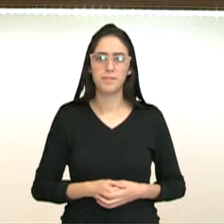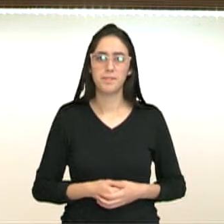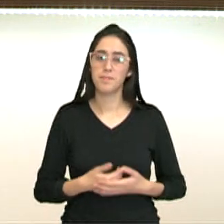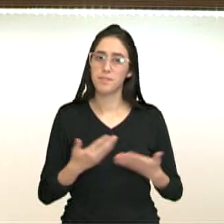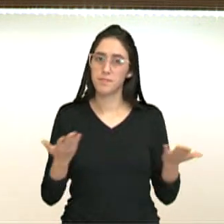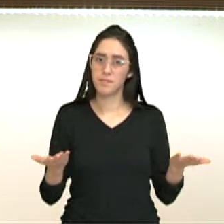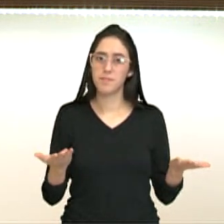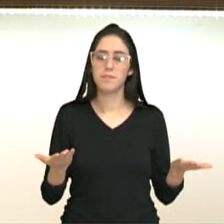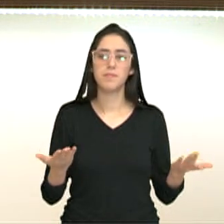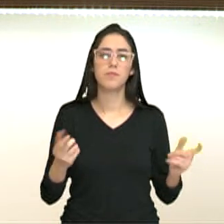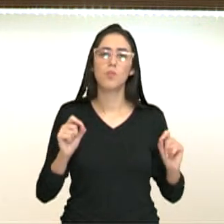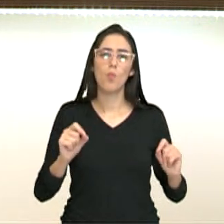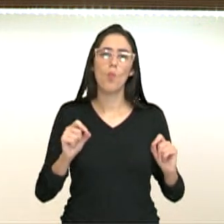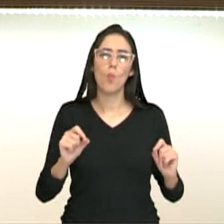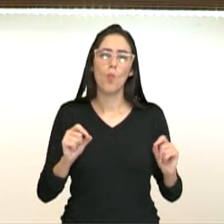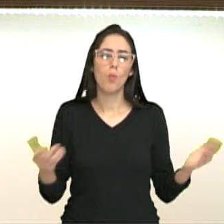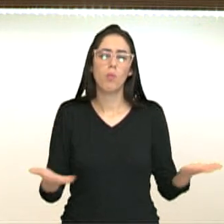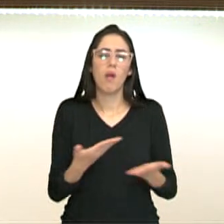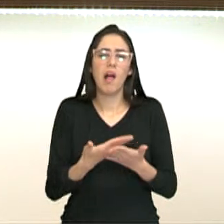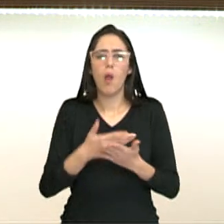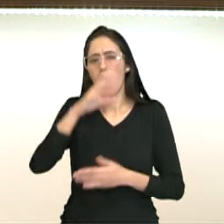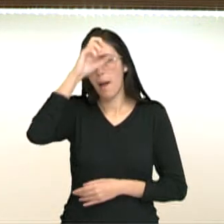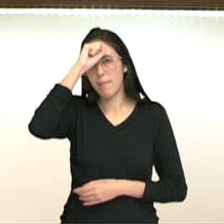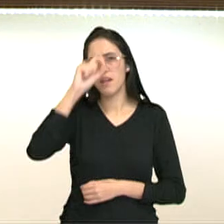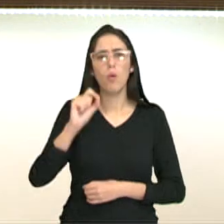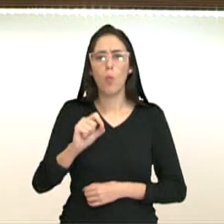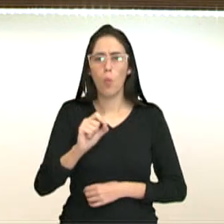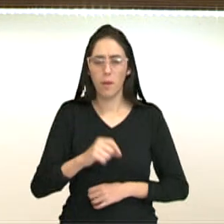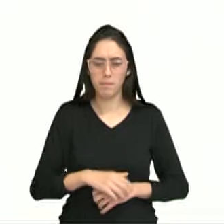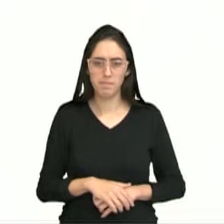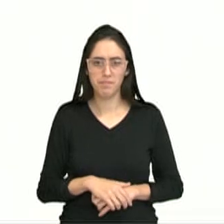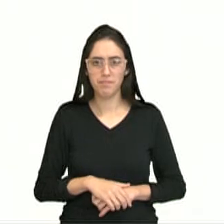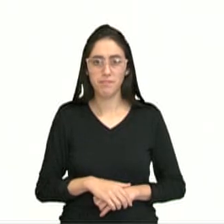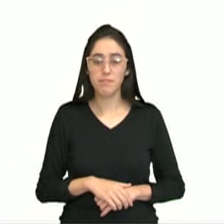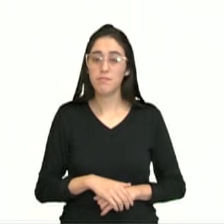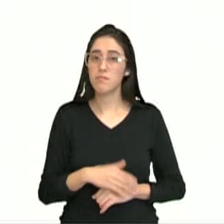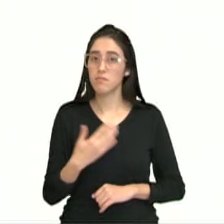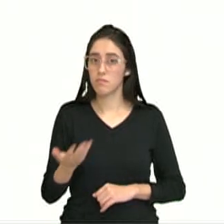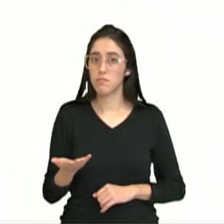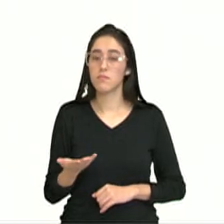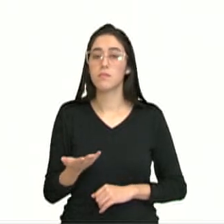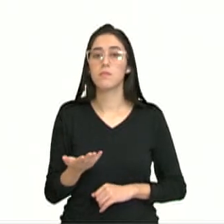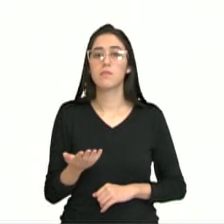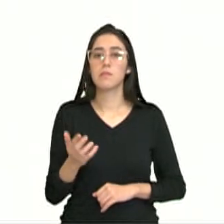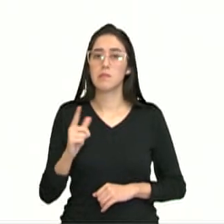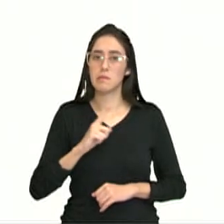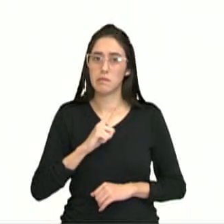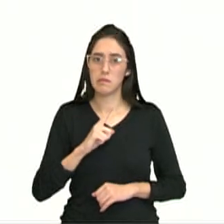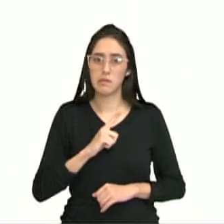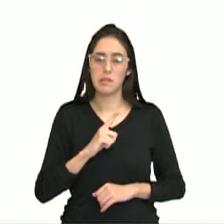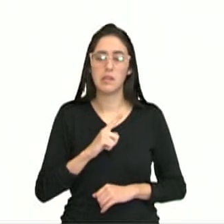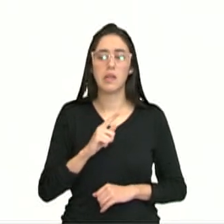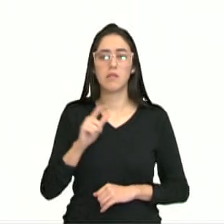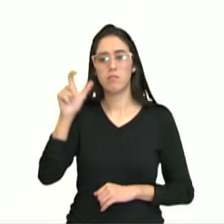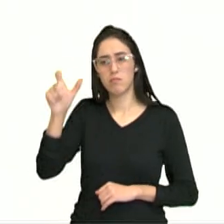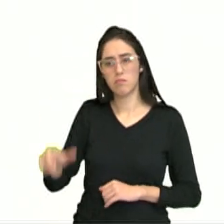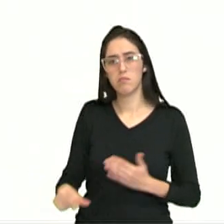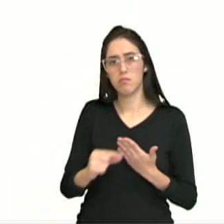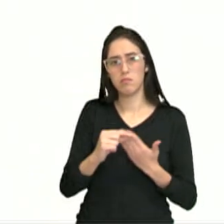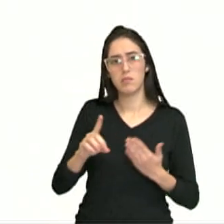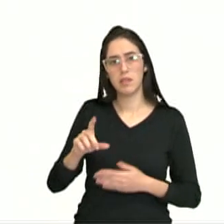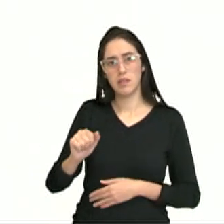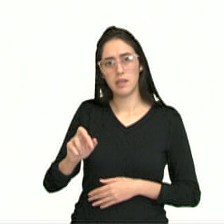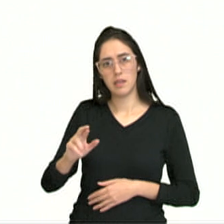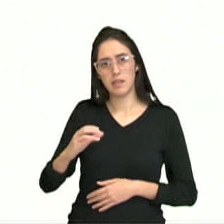Então, uma retomada sobre essa aula. Essa aula, então, ela traz aspectos tanto da obra do Darcy Ribeiro quanto